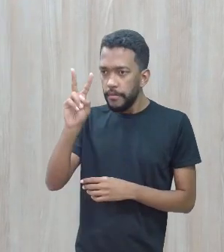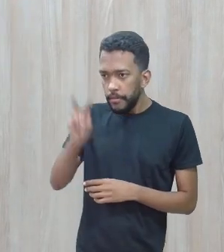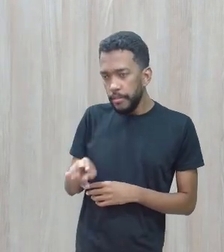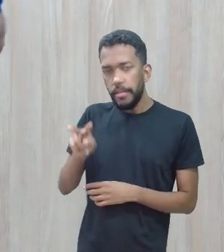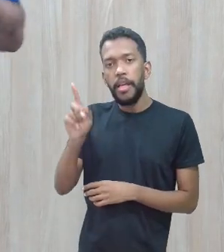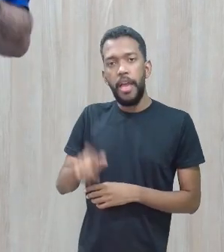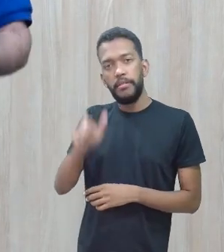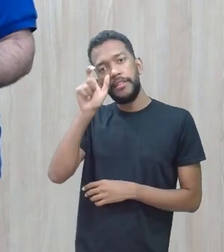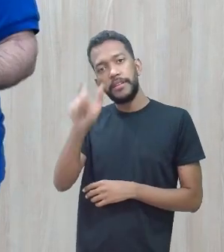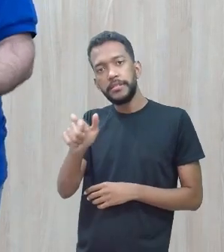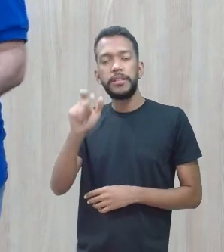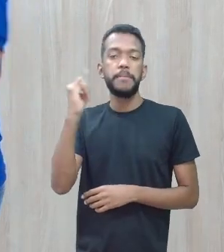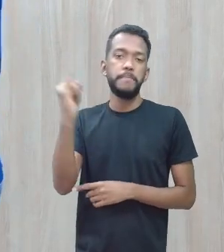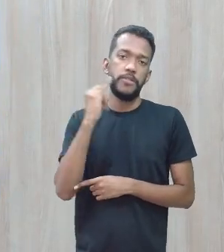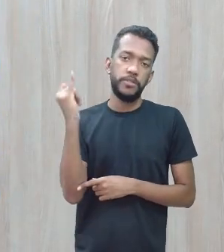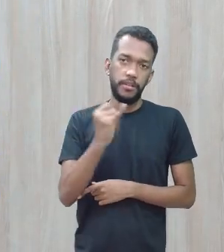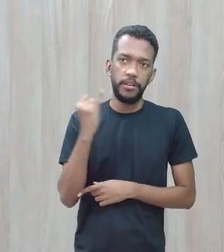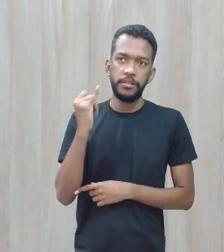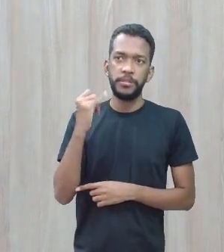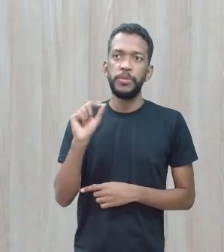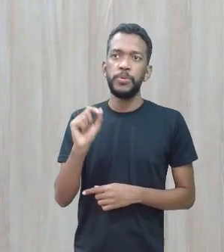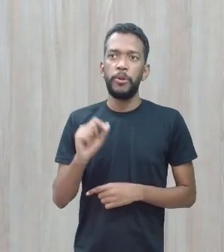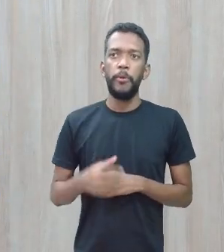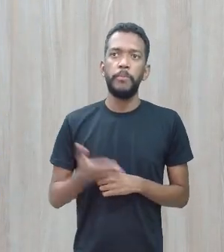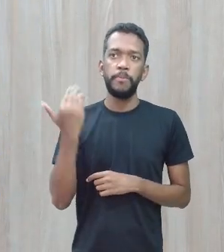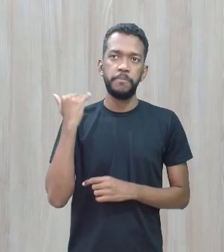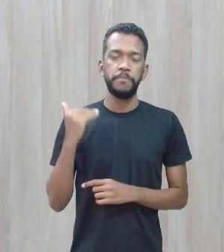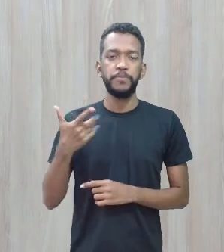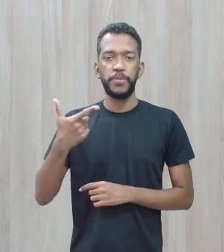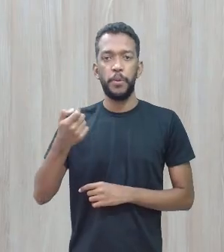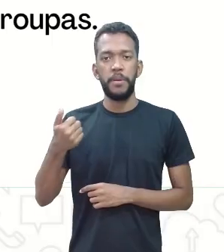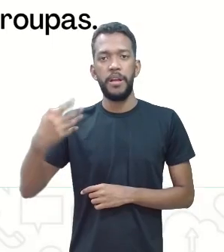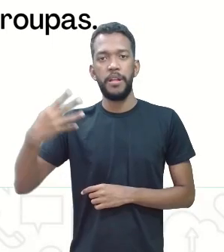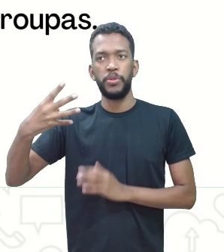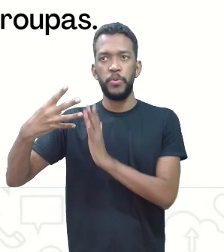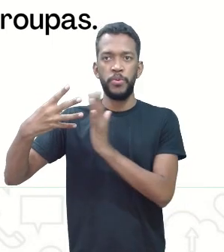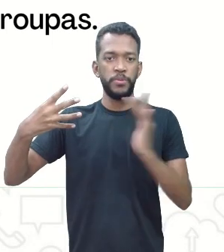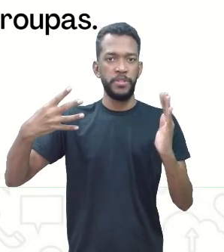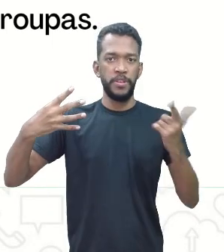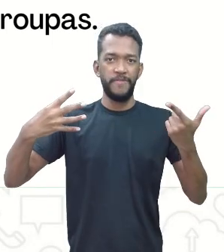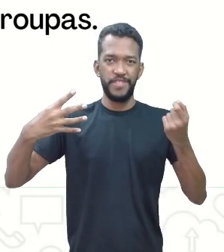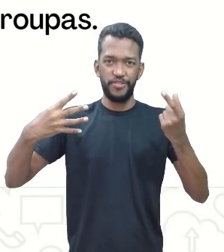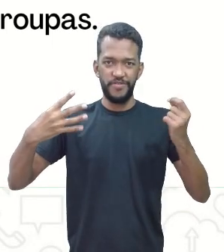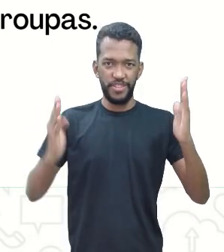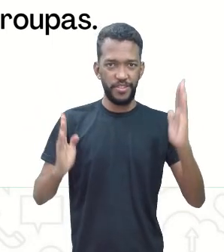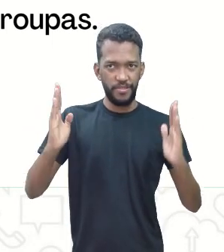mais importantes para se destacar, é que no período de 2014 e 2020,